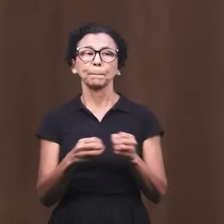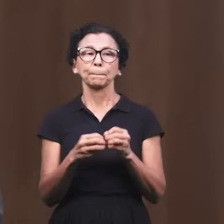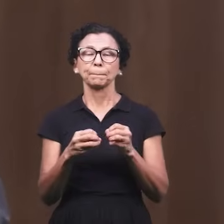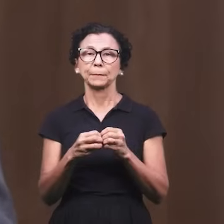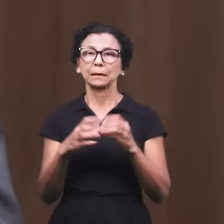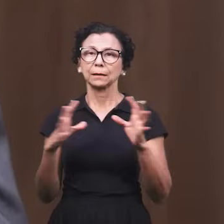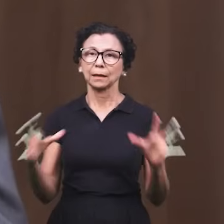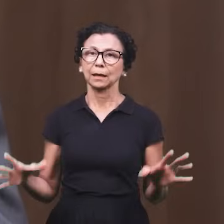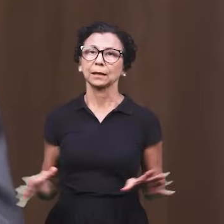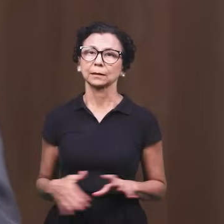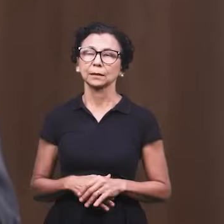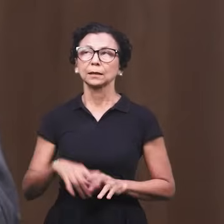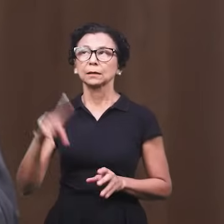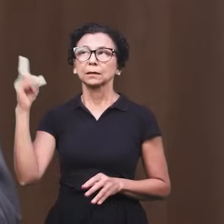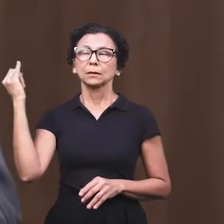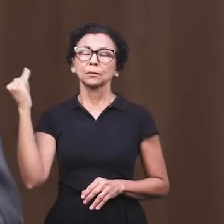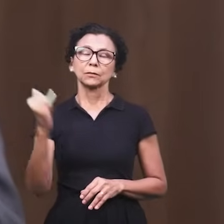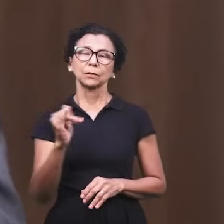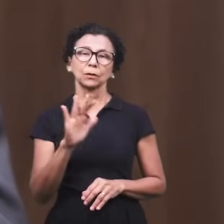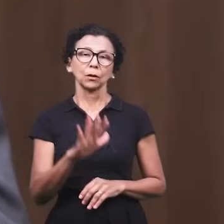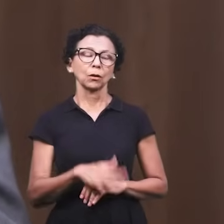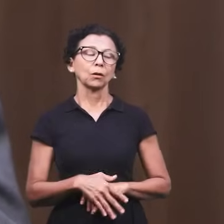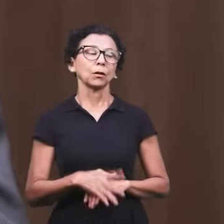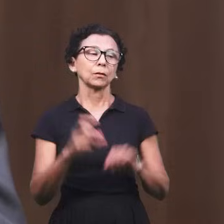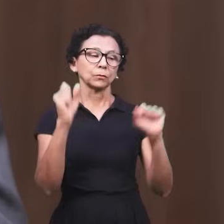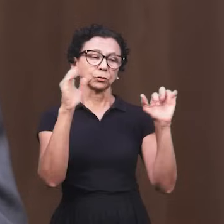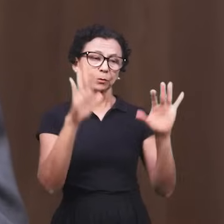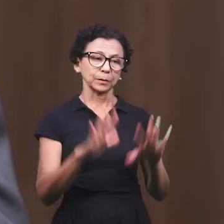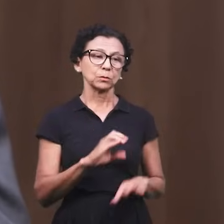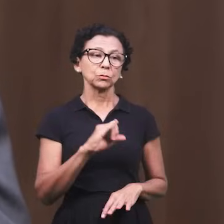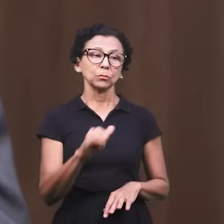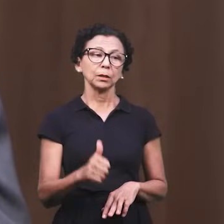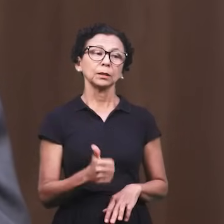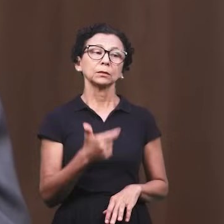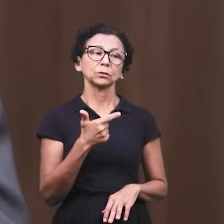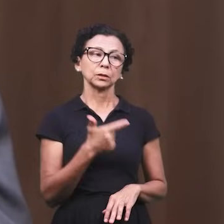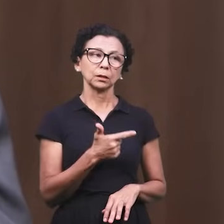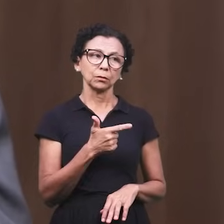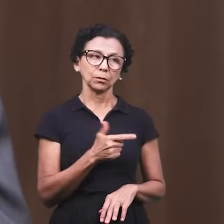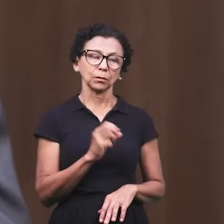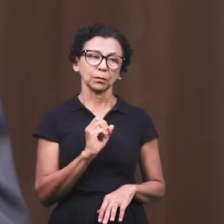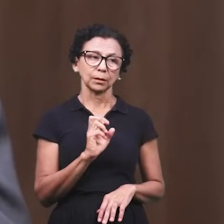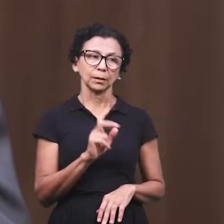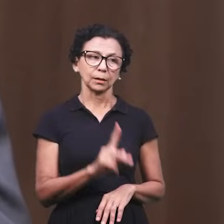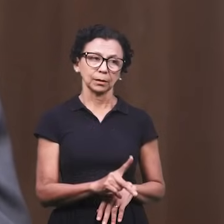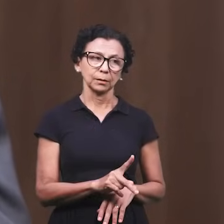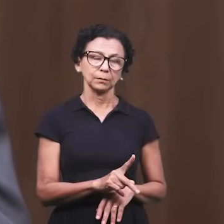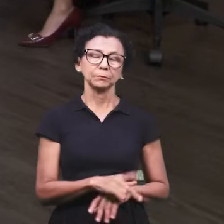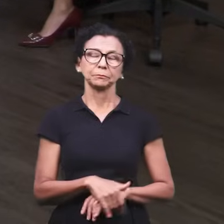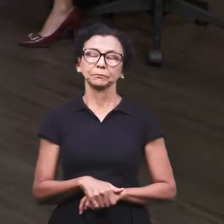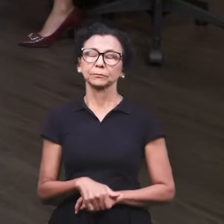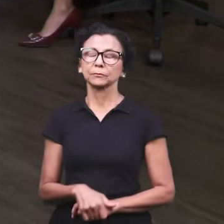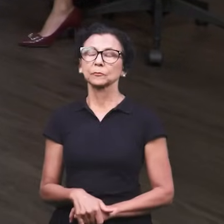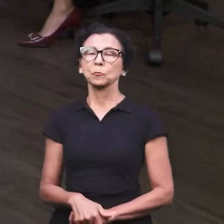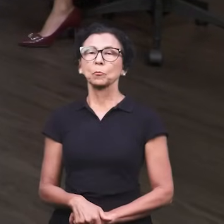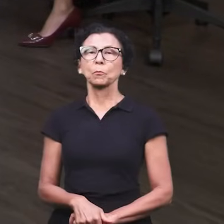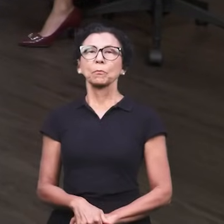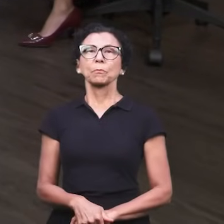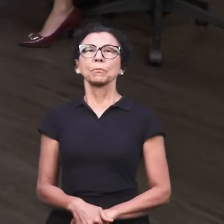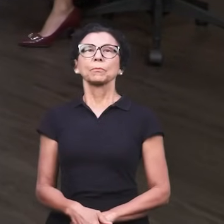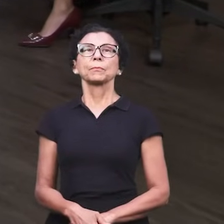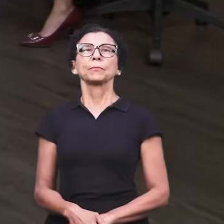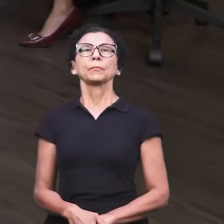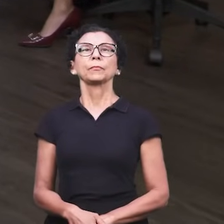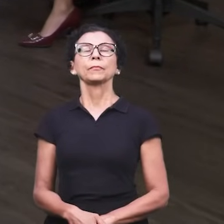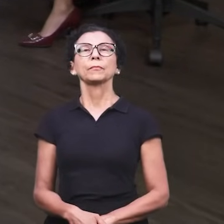fica tranquilo, Jacó, que eu te abençoarei. Ele estava confiado, era nisso, na bênção do Senhor. Glórias a